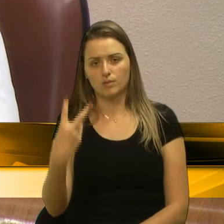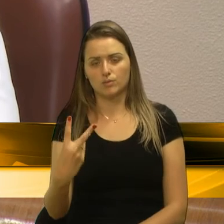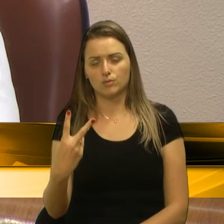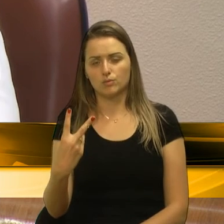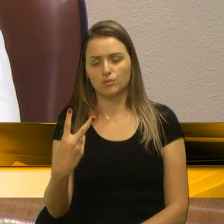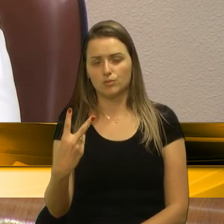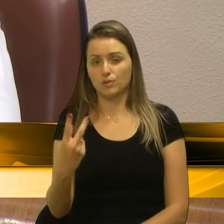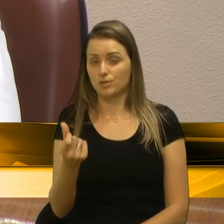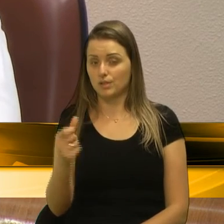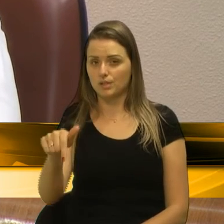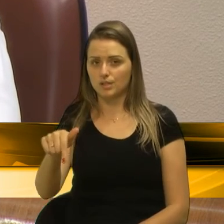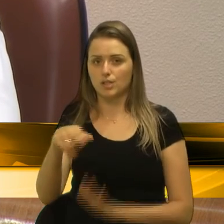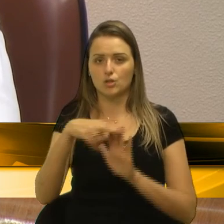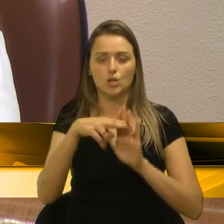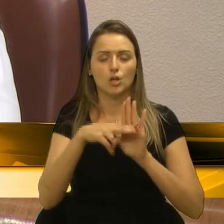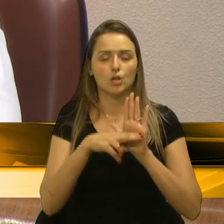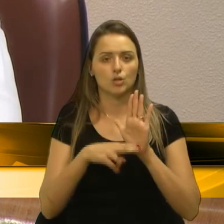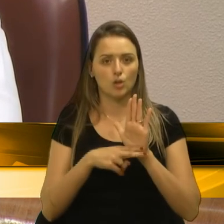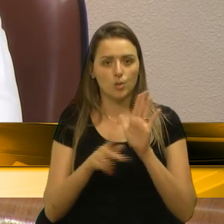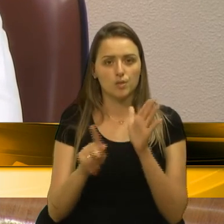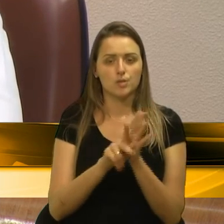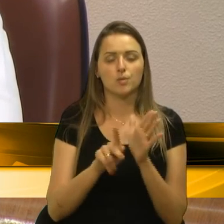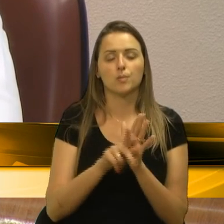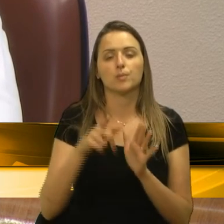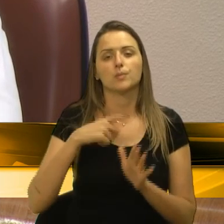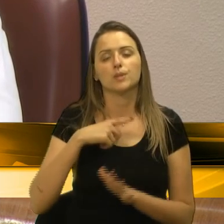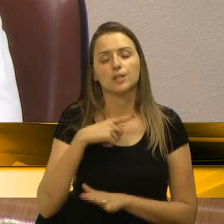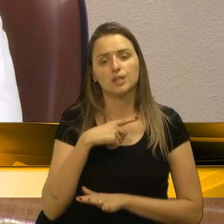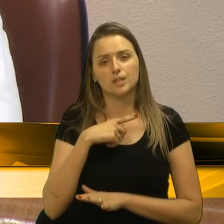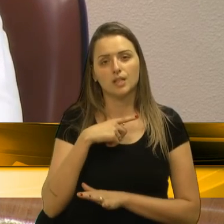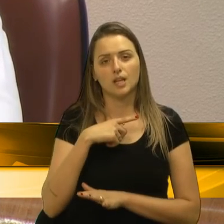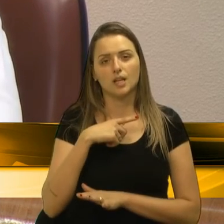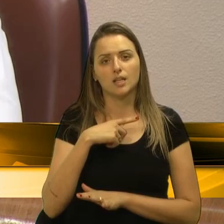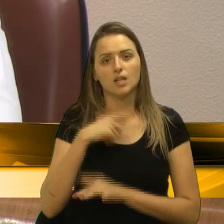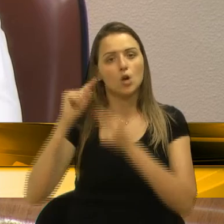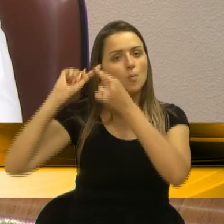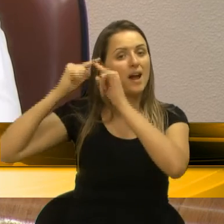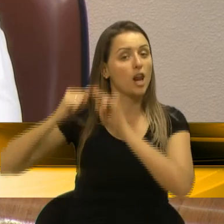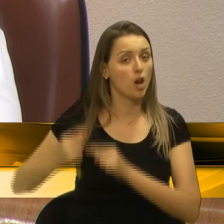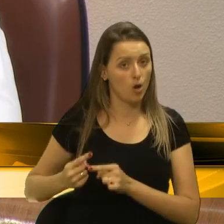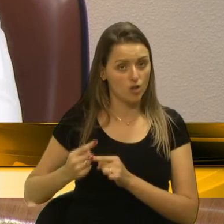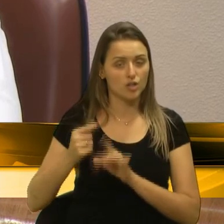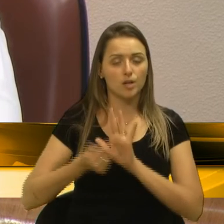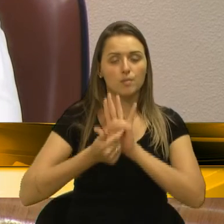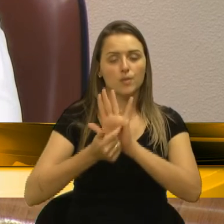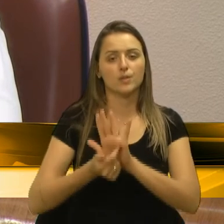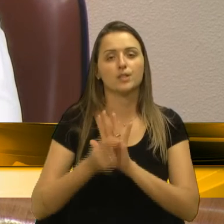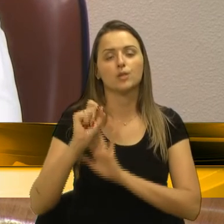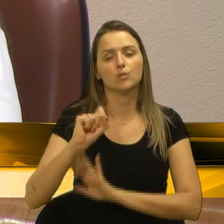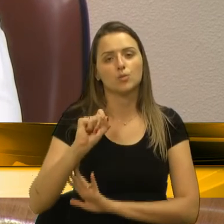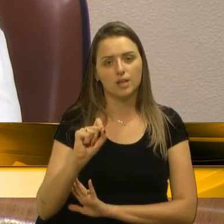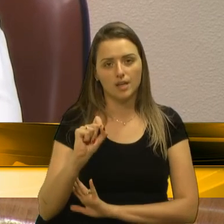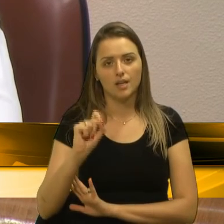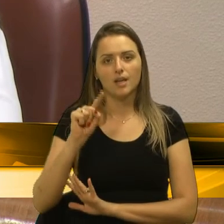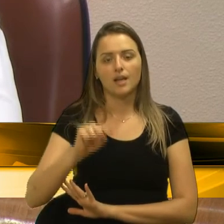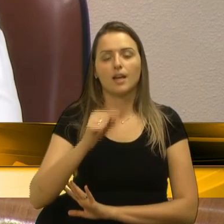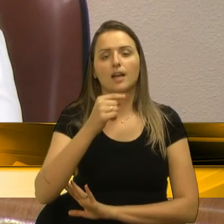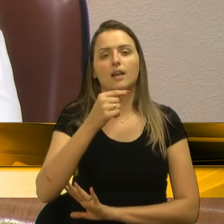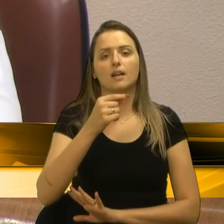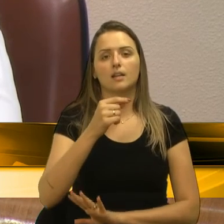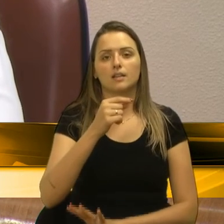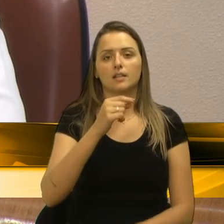201/1967, norma federal aplicável ao caso, configura por decorrência lógica contrariedade ao enunciado da súmula vinculante